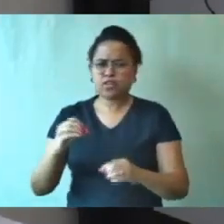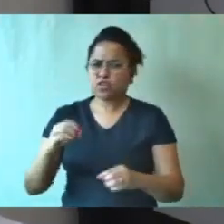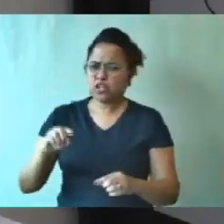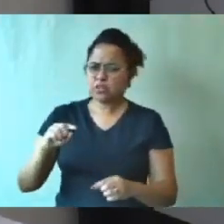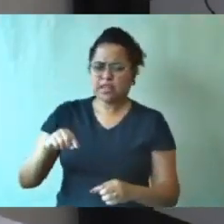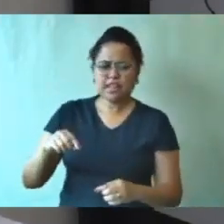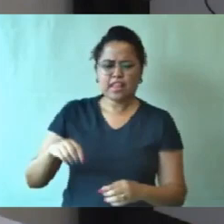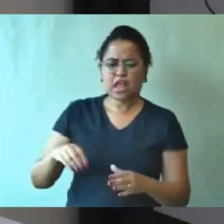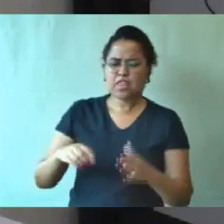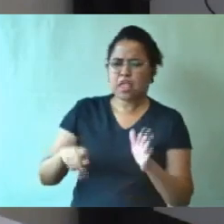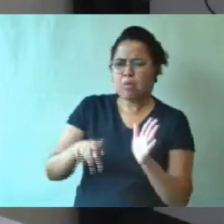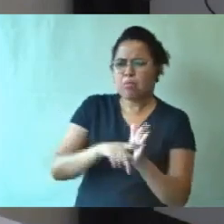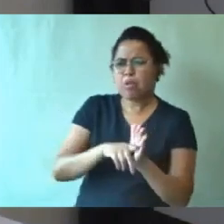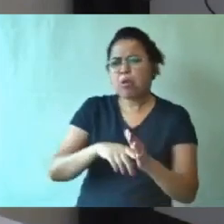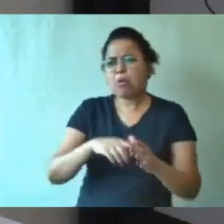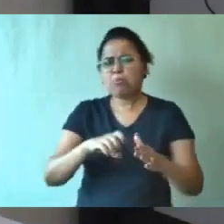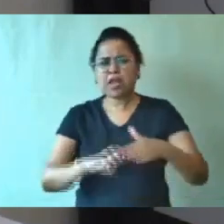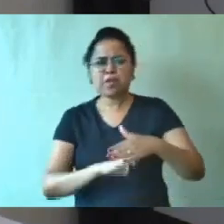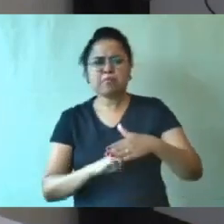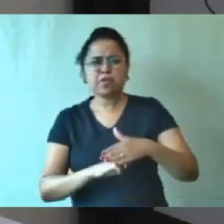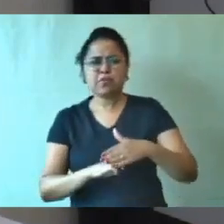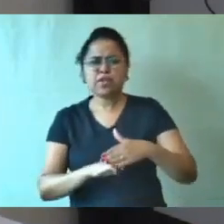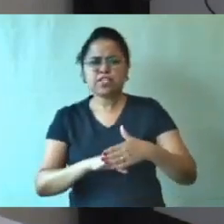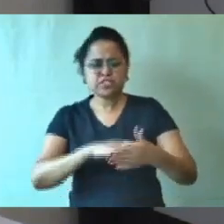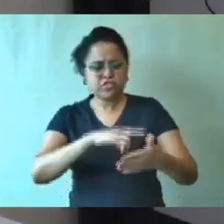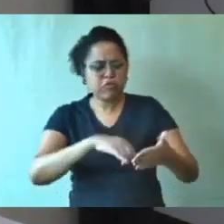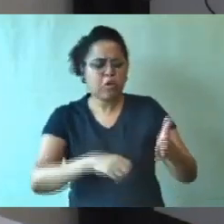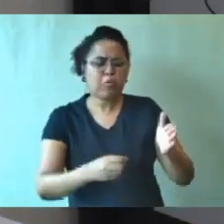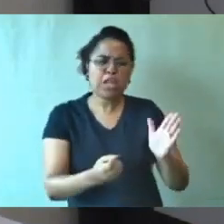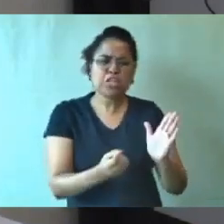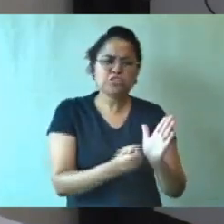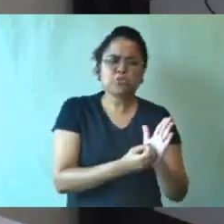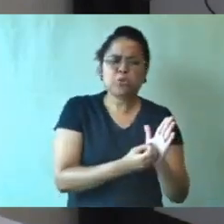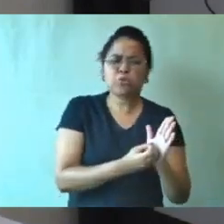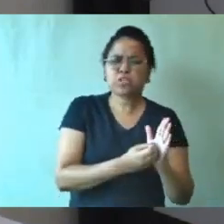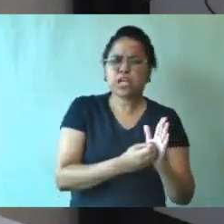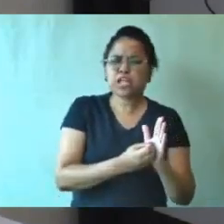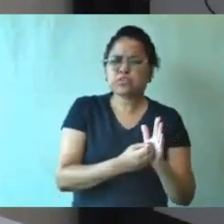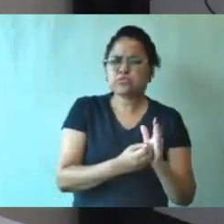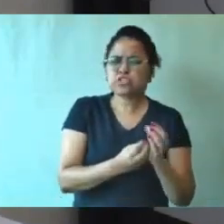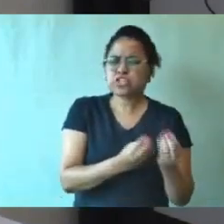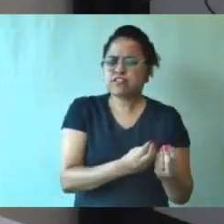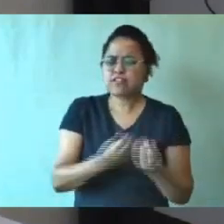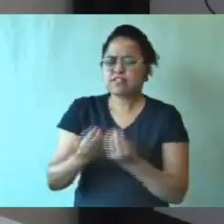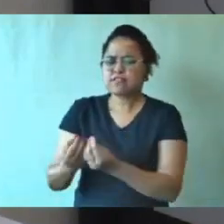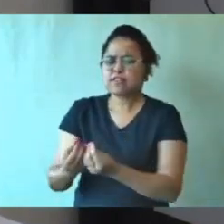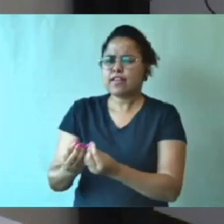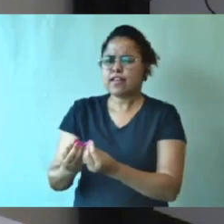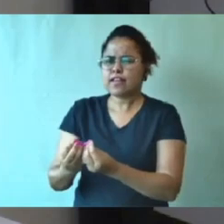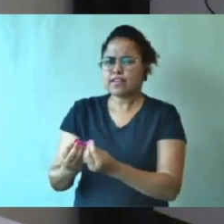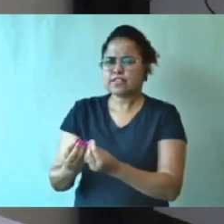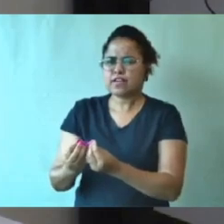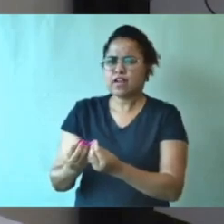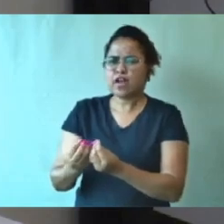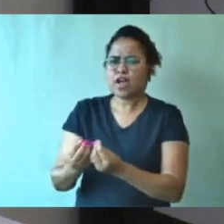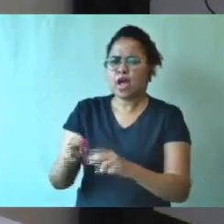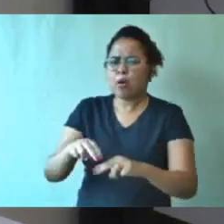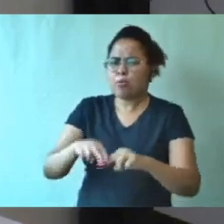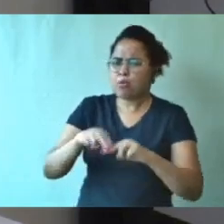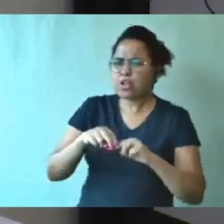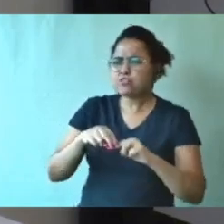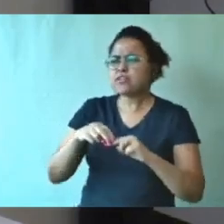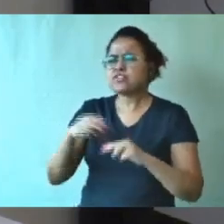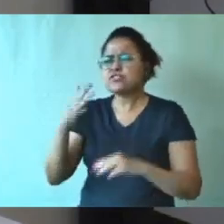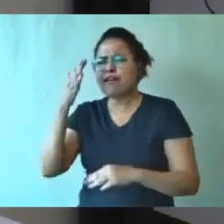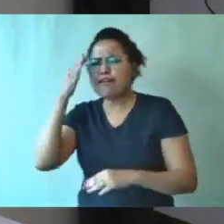que formalizou esses atos de transferência. Então, é por isso que a gente quer entender nesse passo a passo,